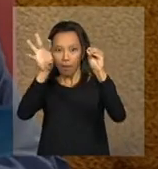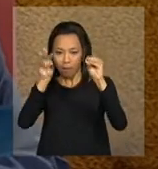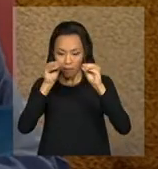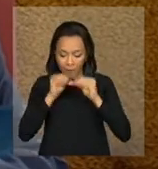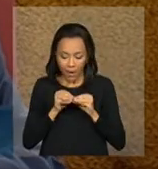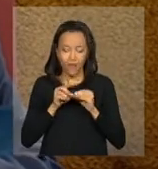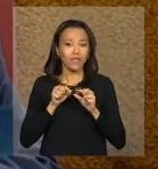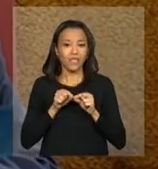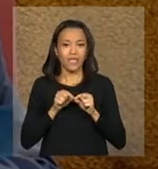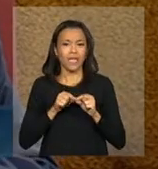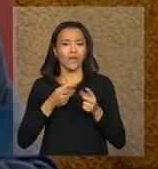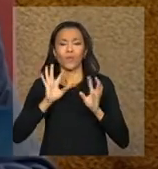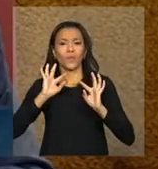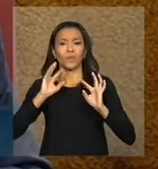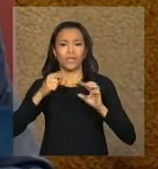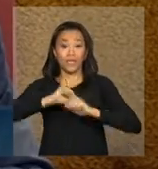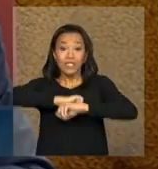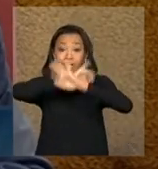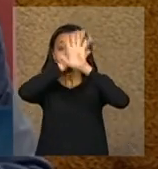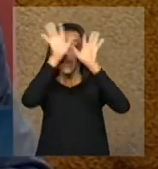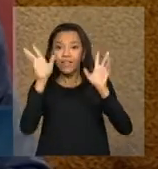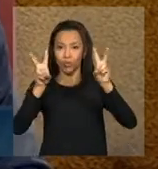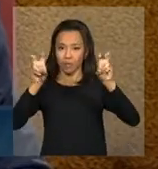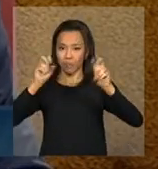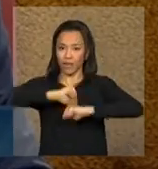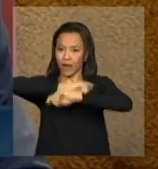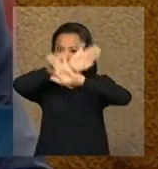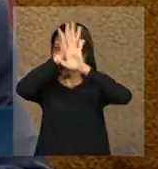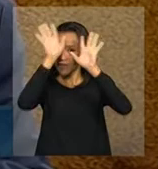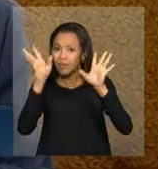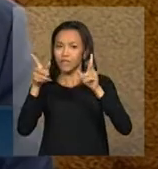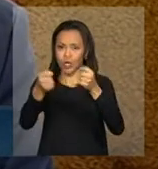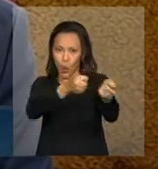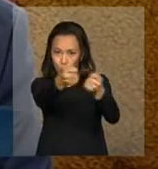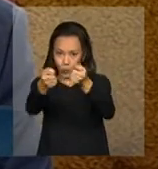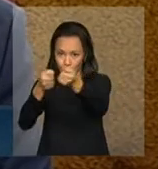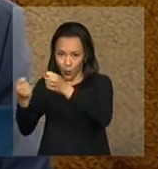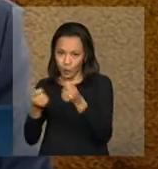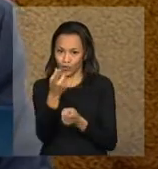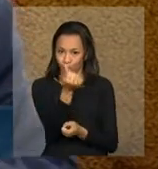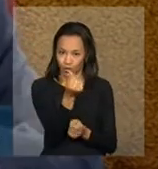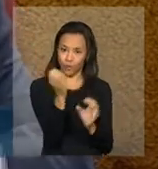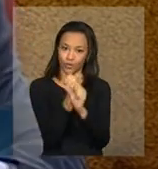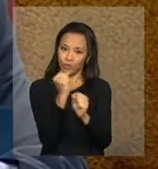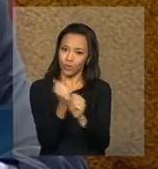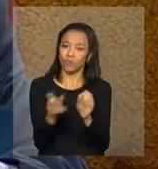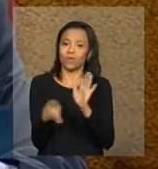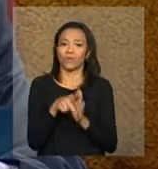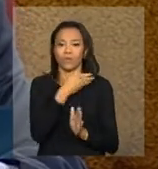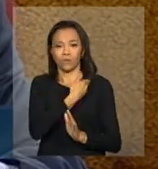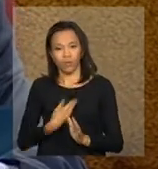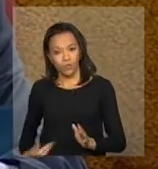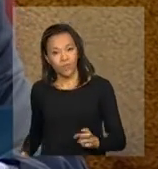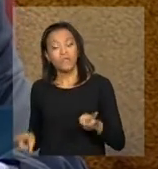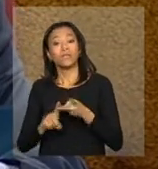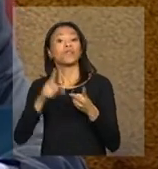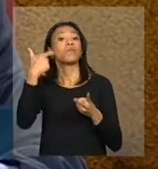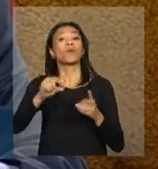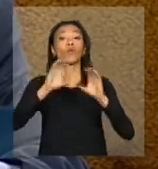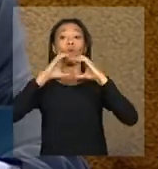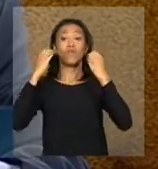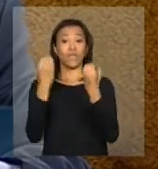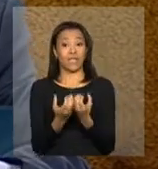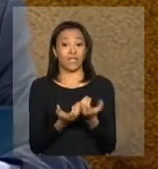a Conferência de Transparência Pública e Controle Social, a Consocial, e a segunda Conferência Nacional de Juventude,